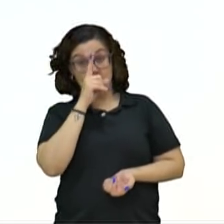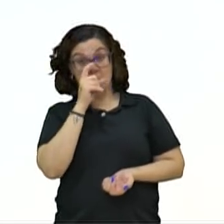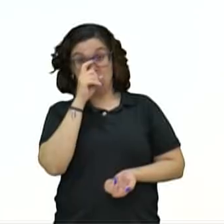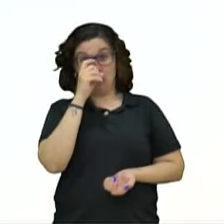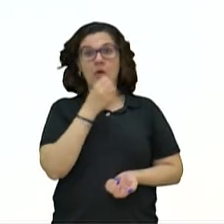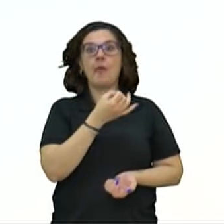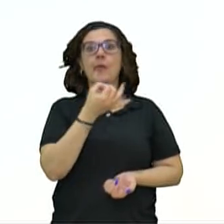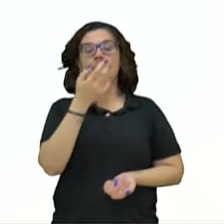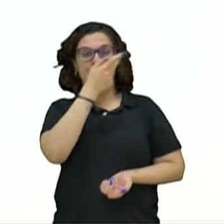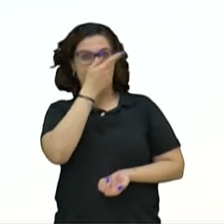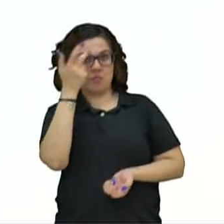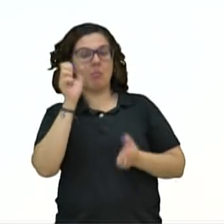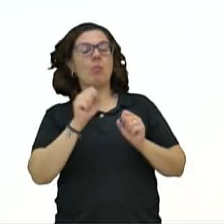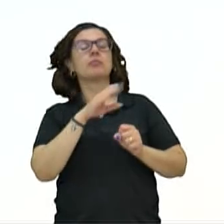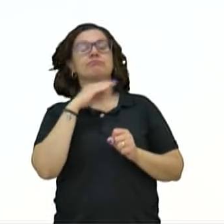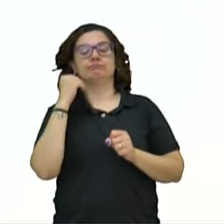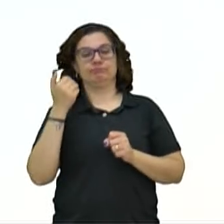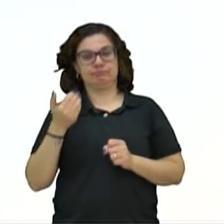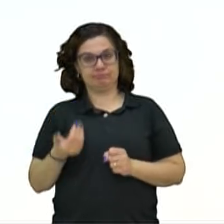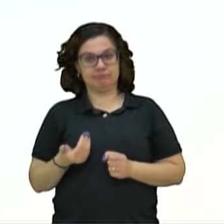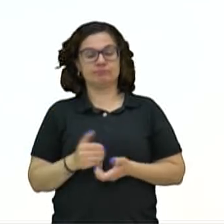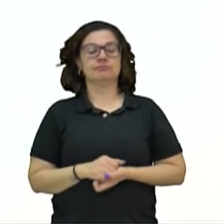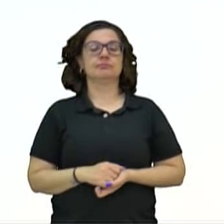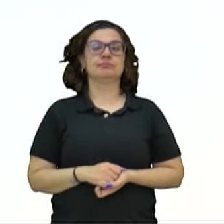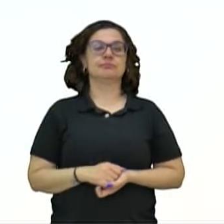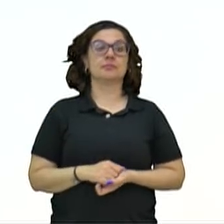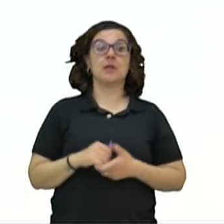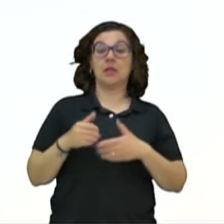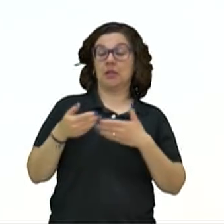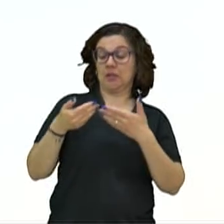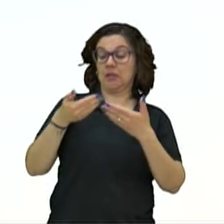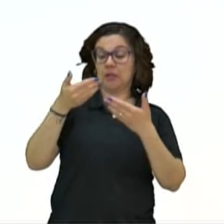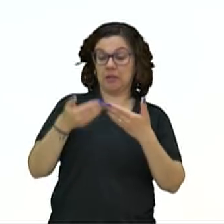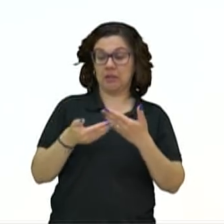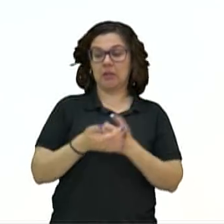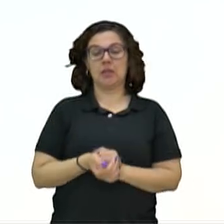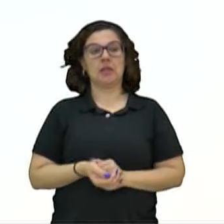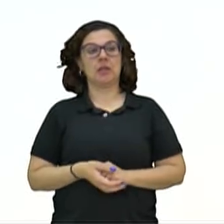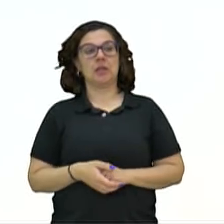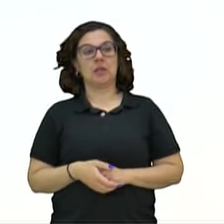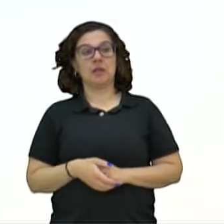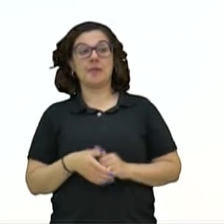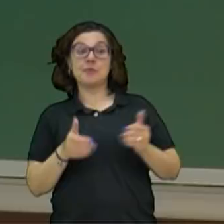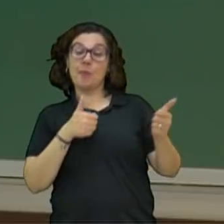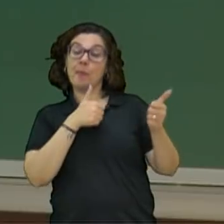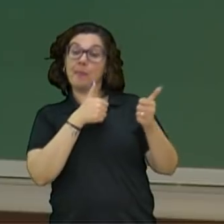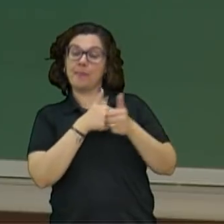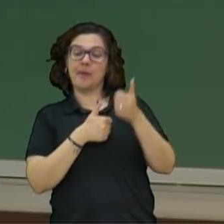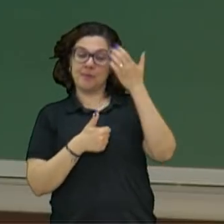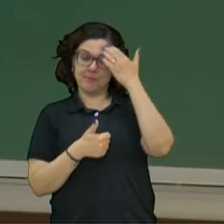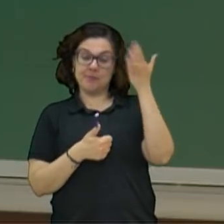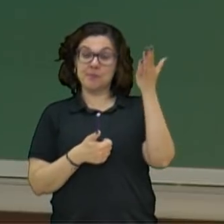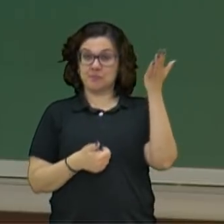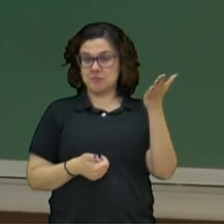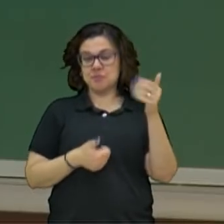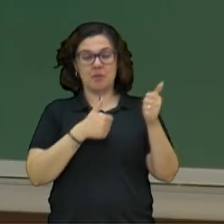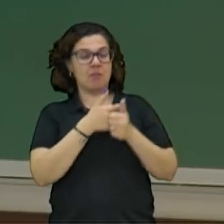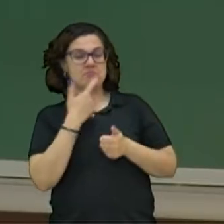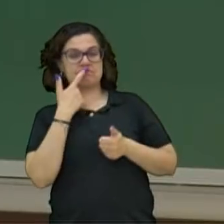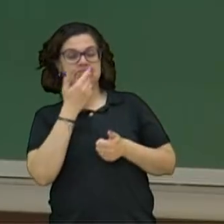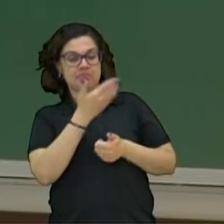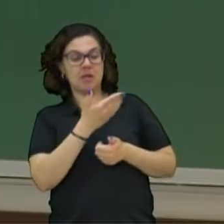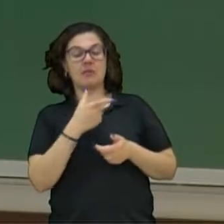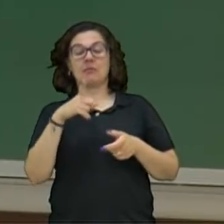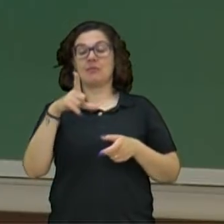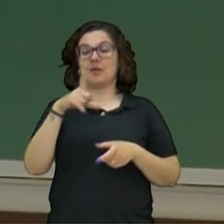alguns casos graves pode levar até a morte da pessoa. Então, aqui, próximo a Curitiba, em Piraquara,